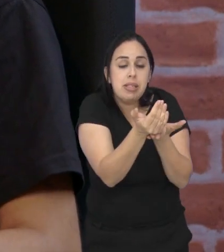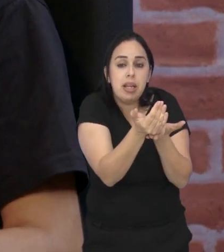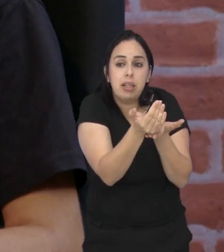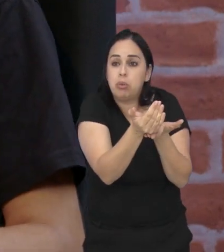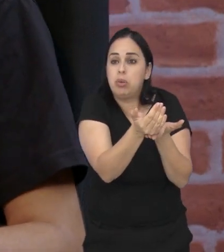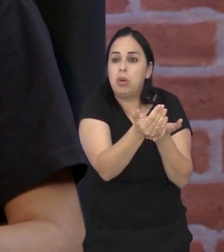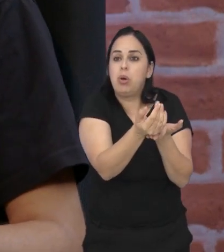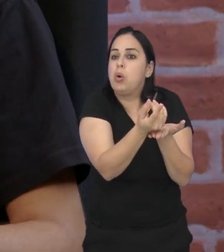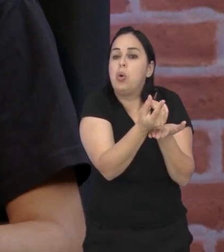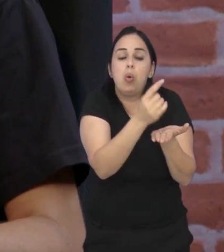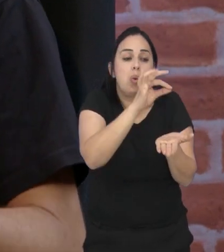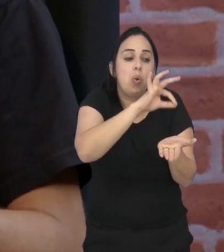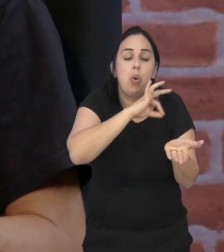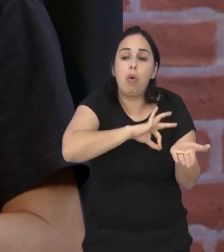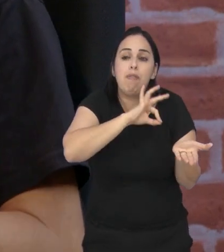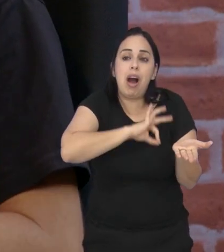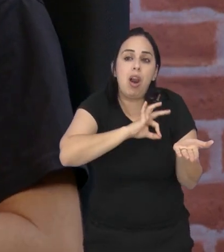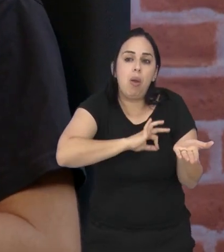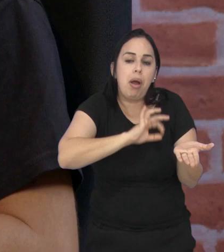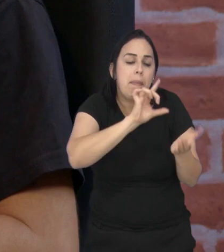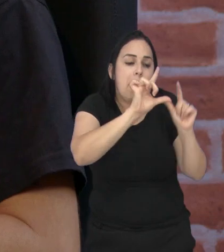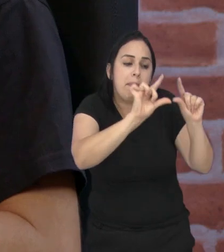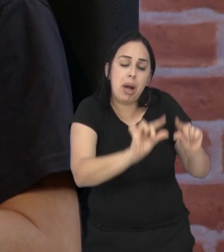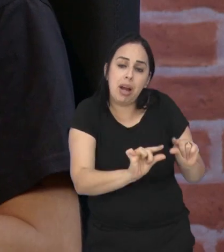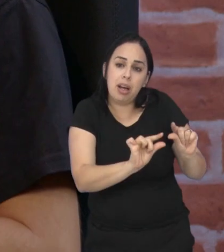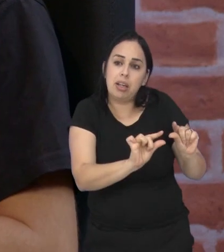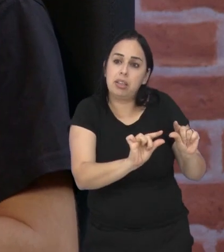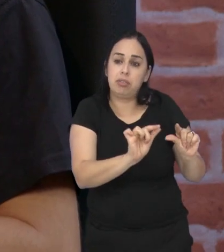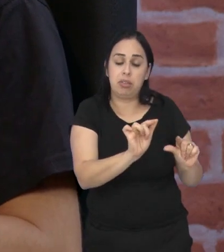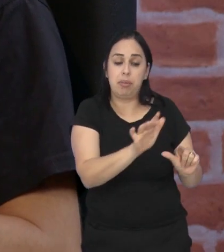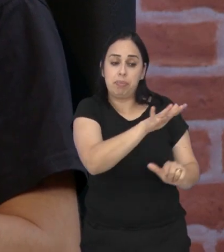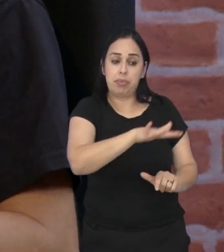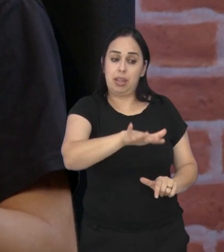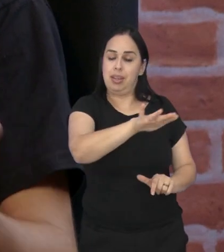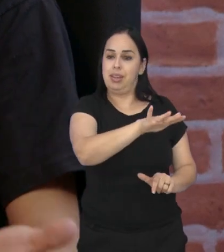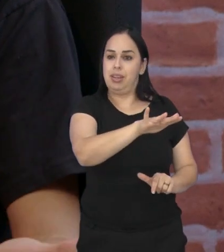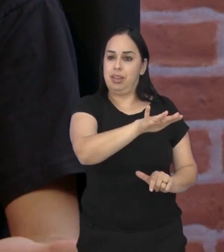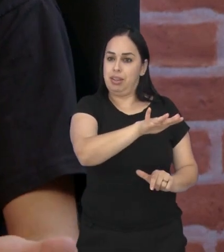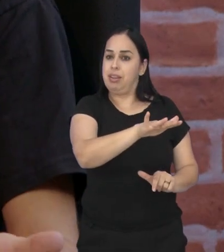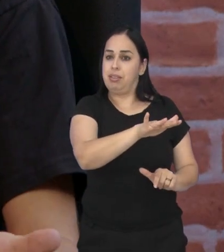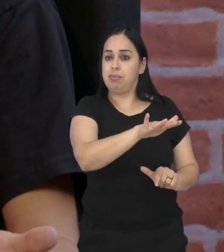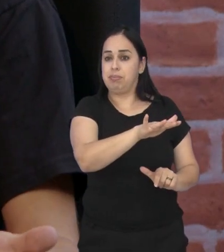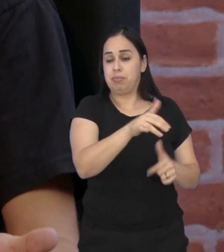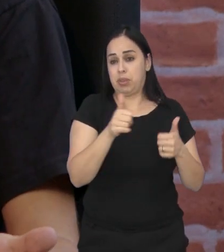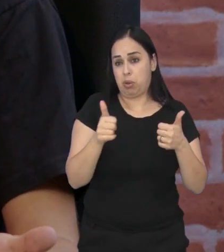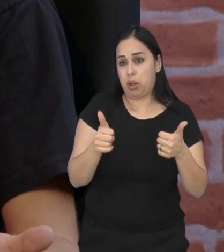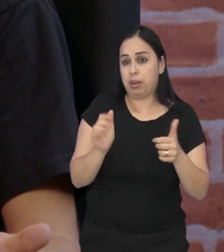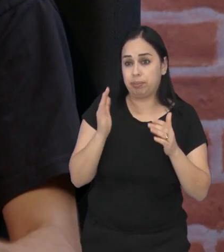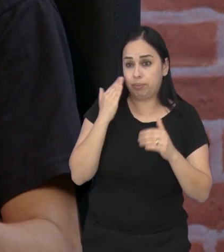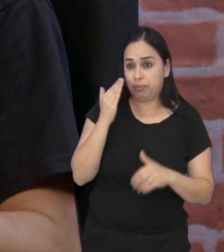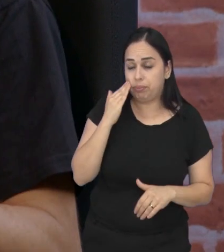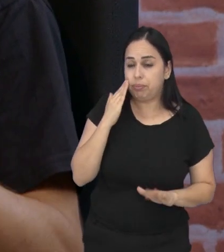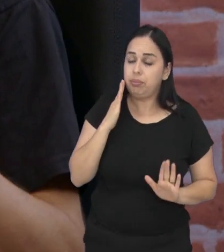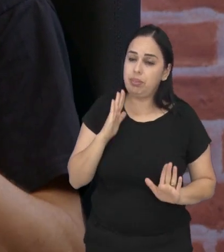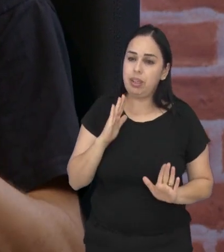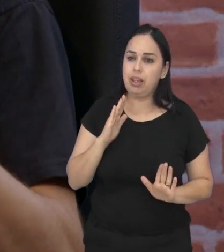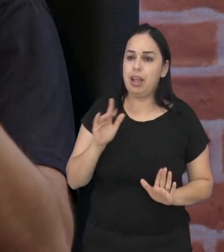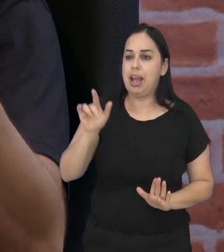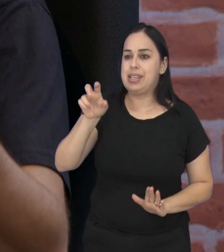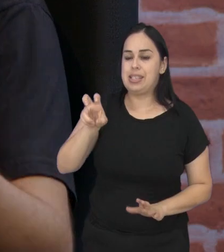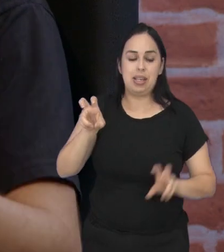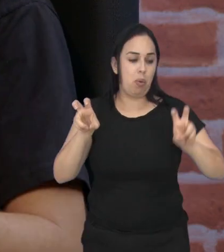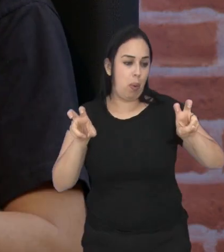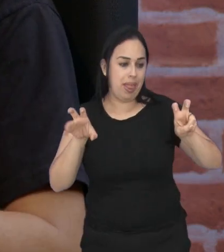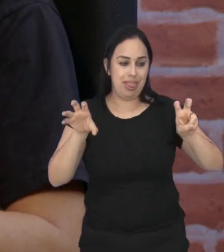com valores mais baixos. E com certeza ele vai atender um nicho que eu não vou atender. Entende? Então não é se o cara